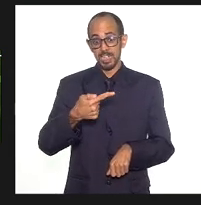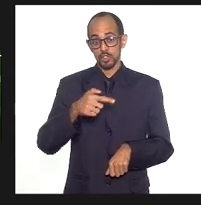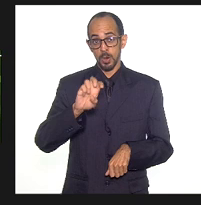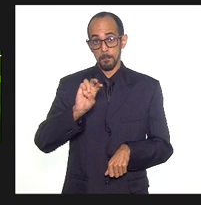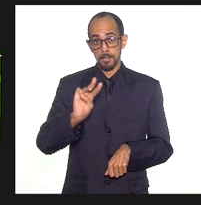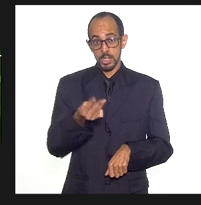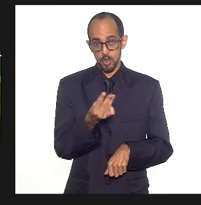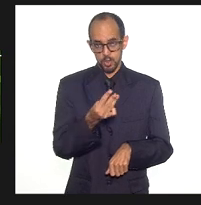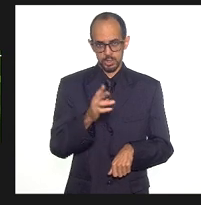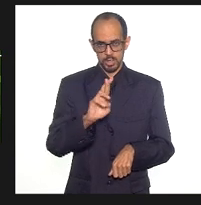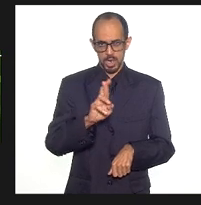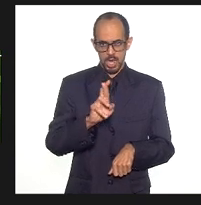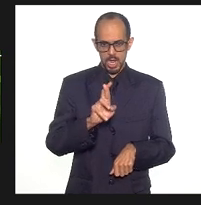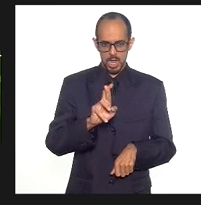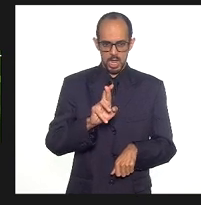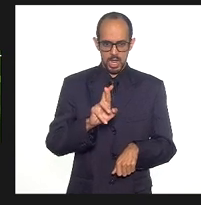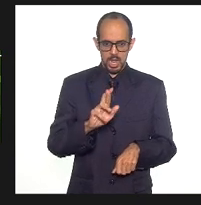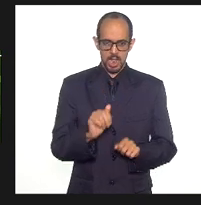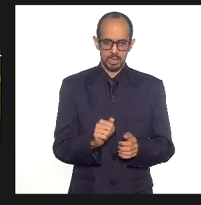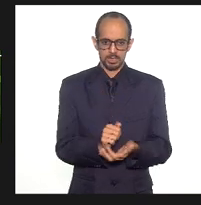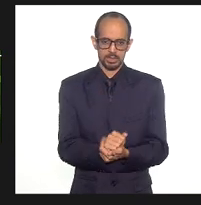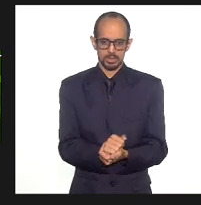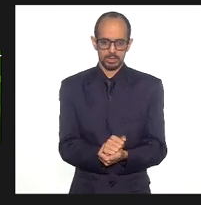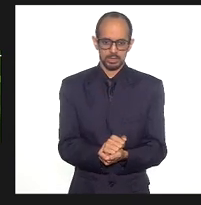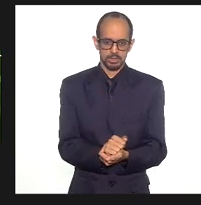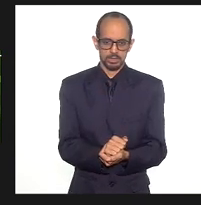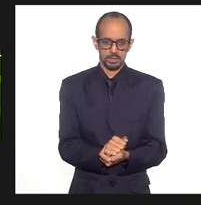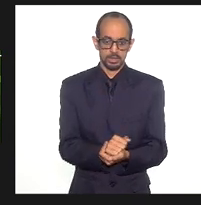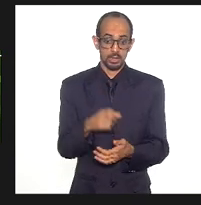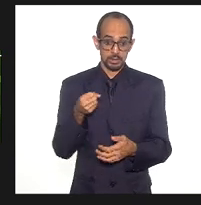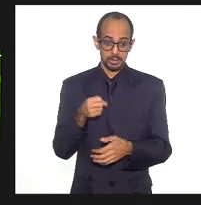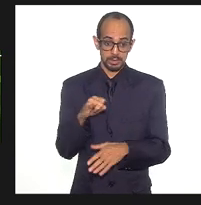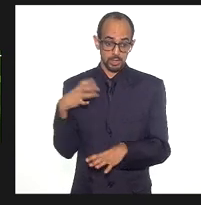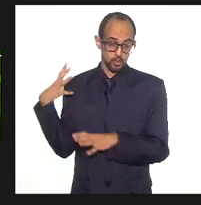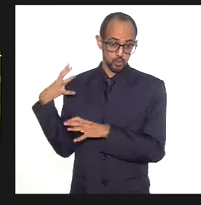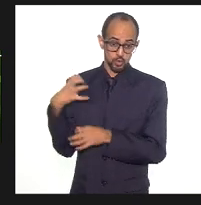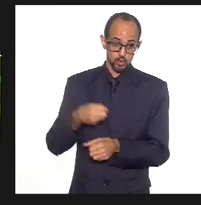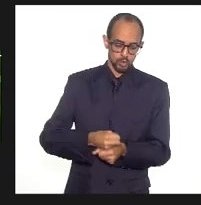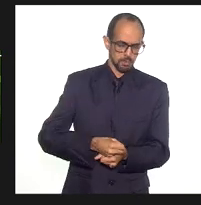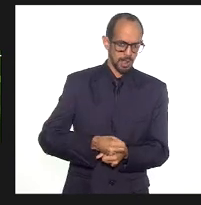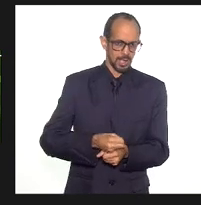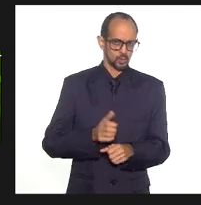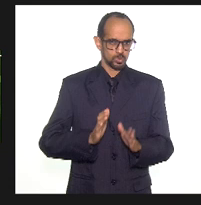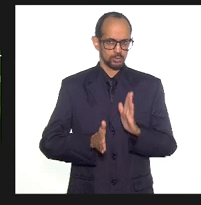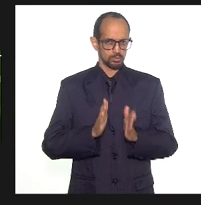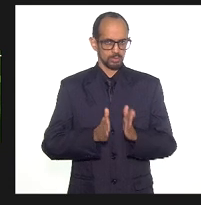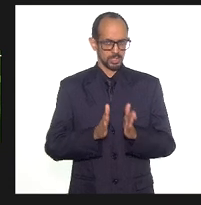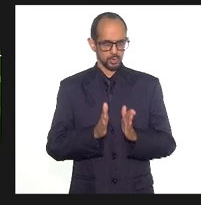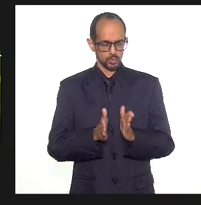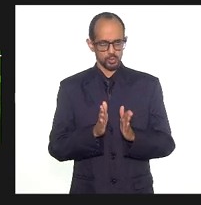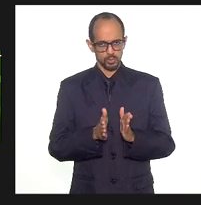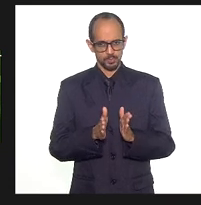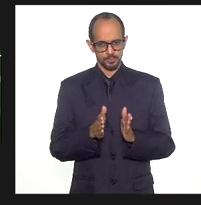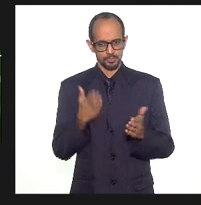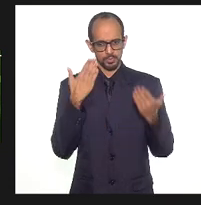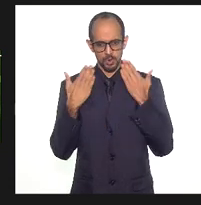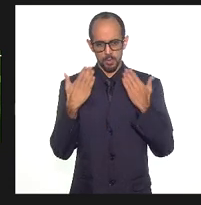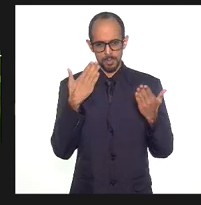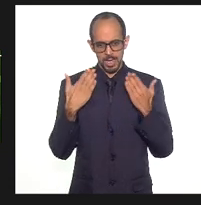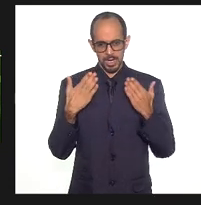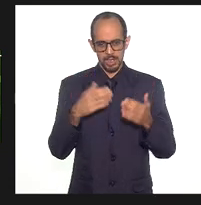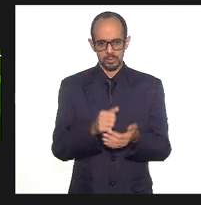reais que se somaram nesse período no comparativo e eles